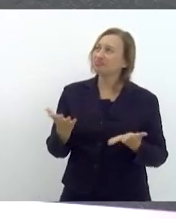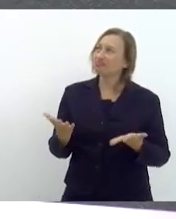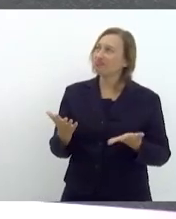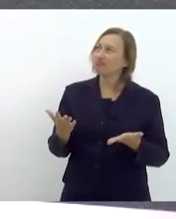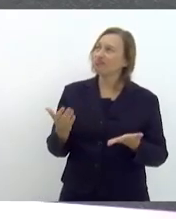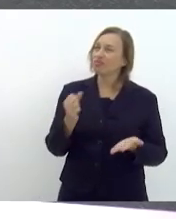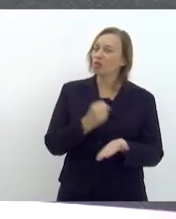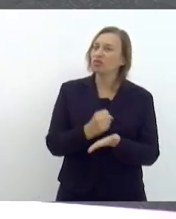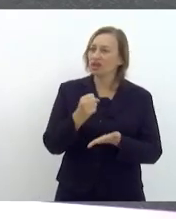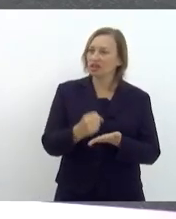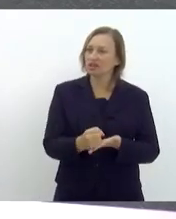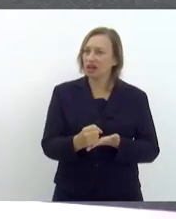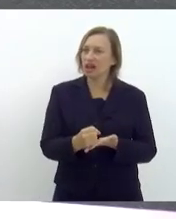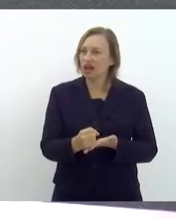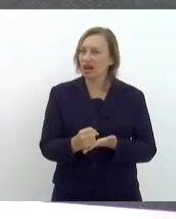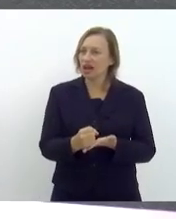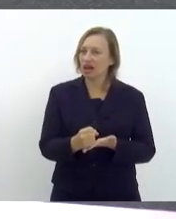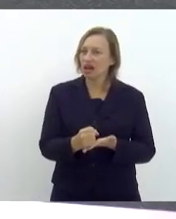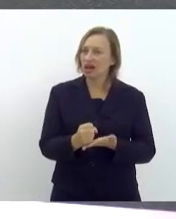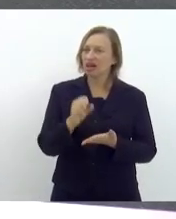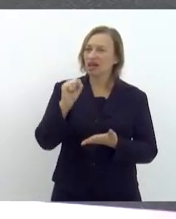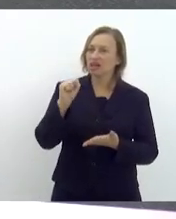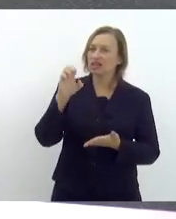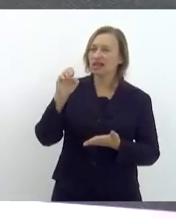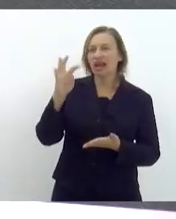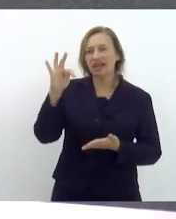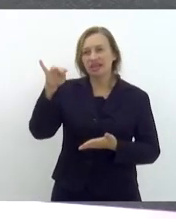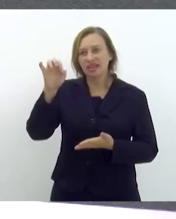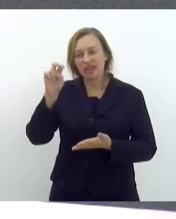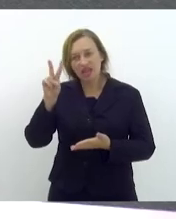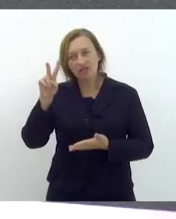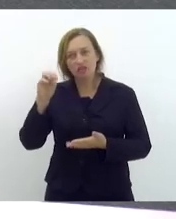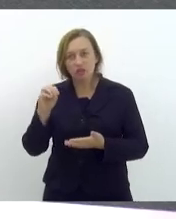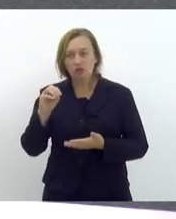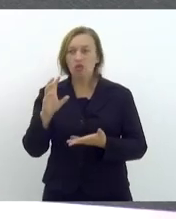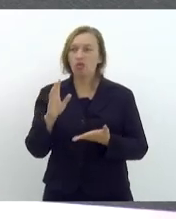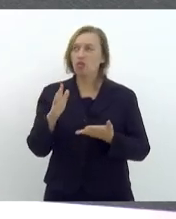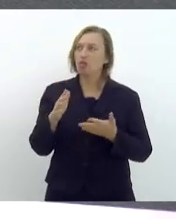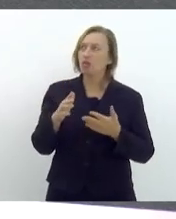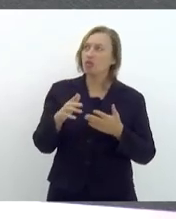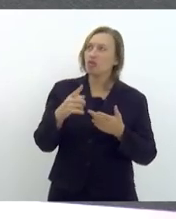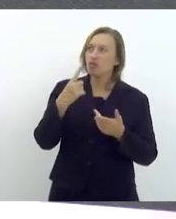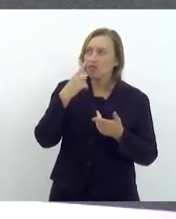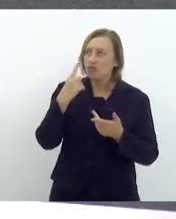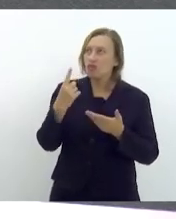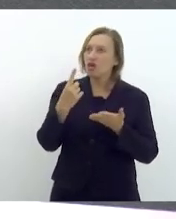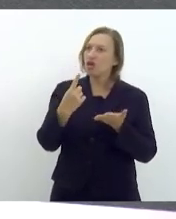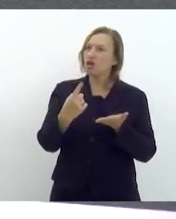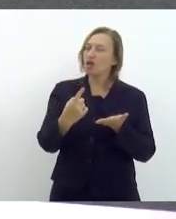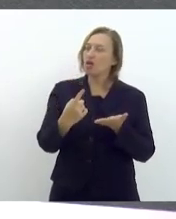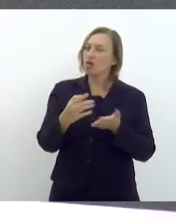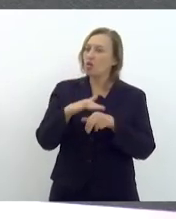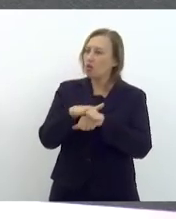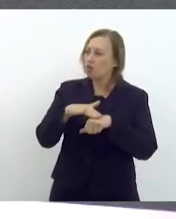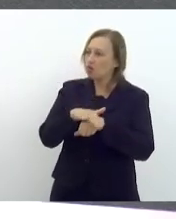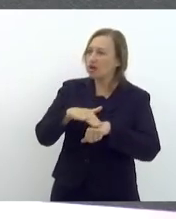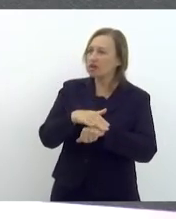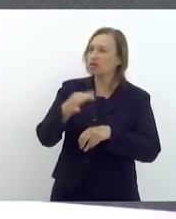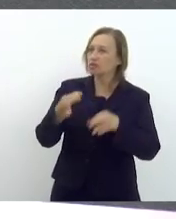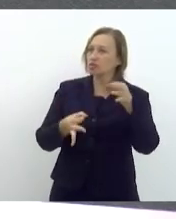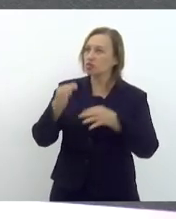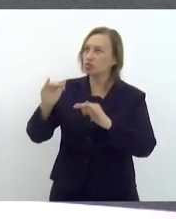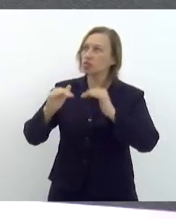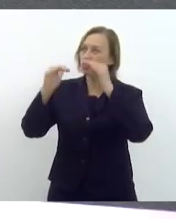de contrato seletivo até como estatutários a gente tentar fazer uma consulta o Supremo Tribunal Federal